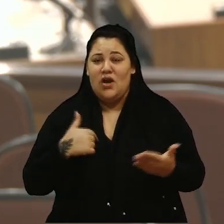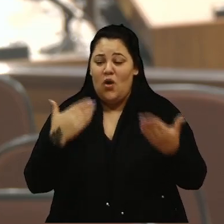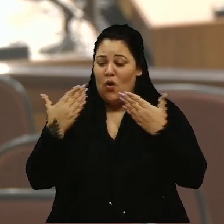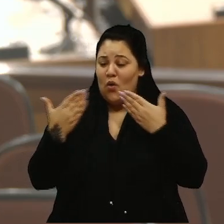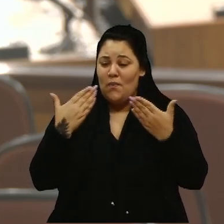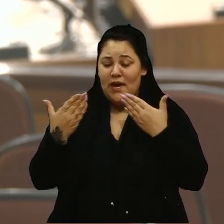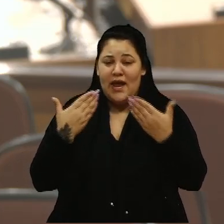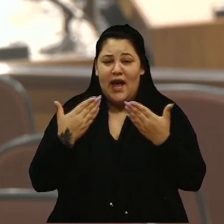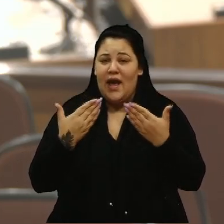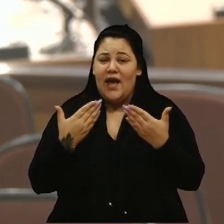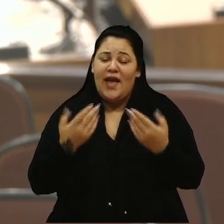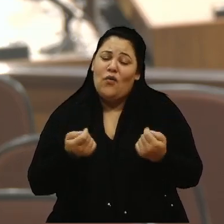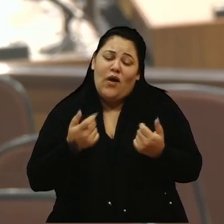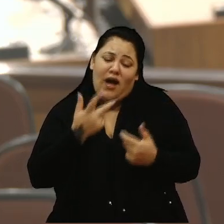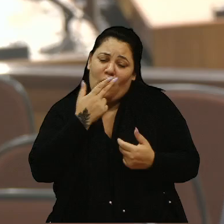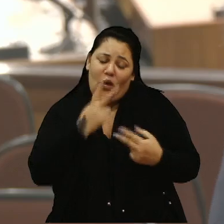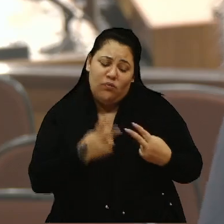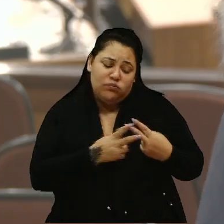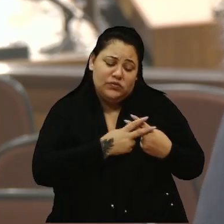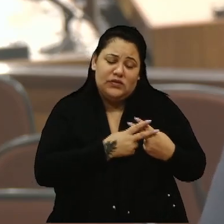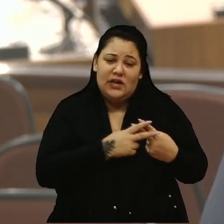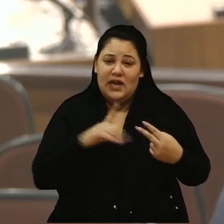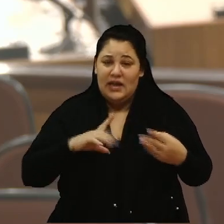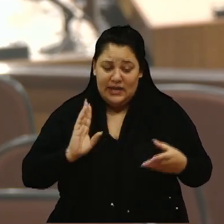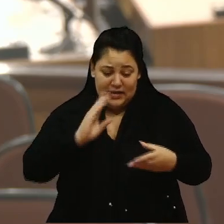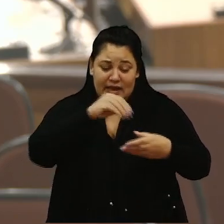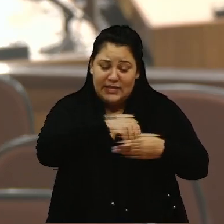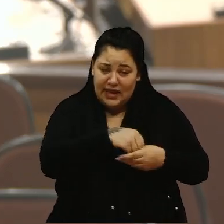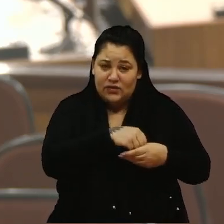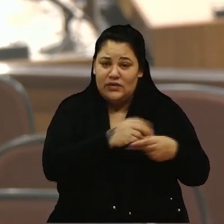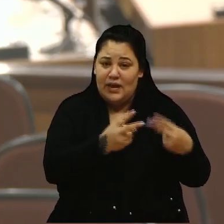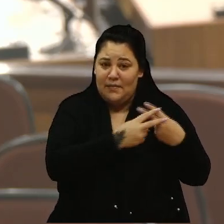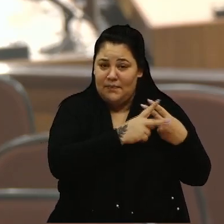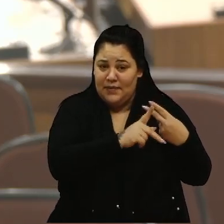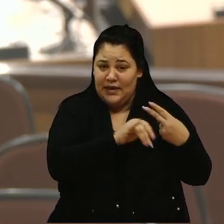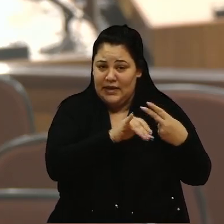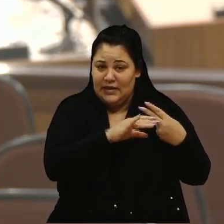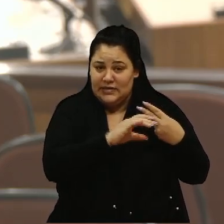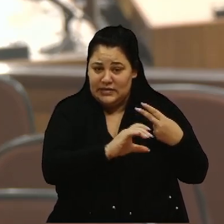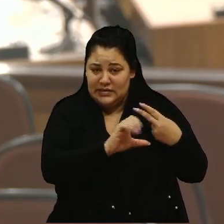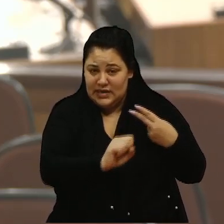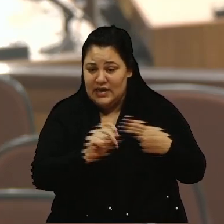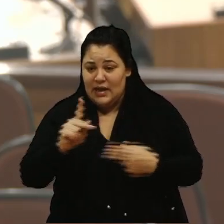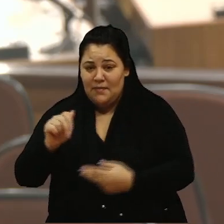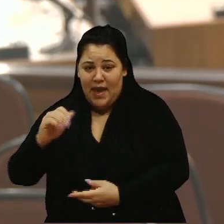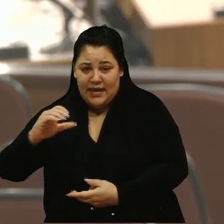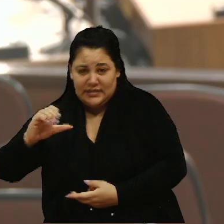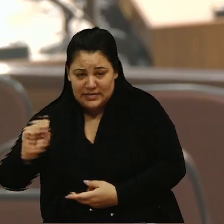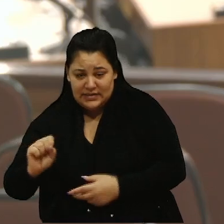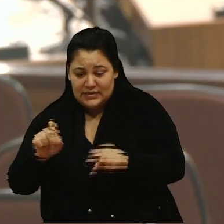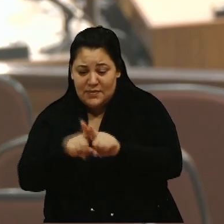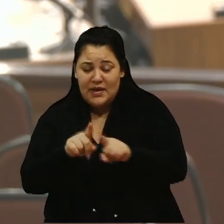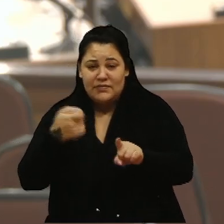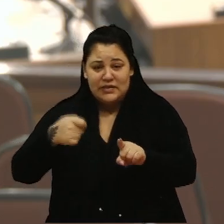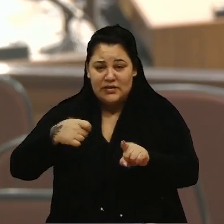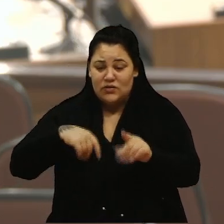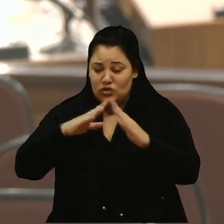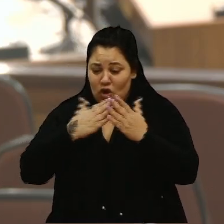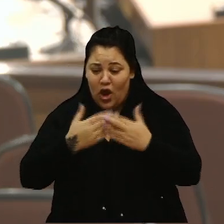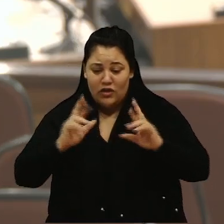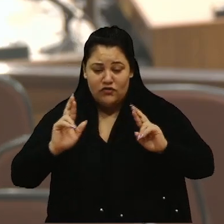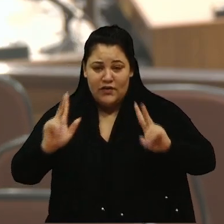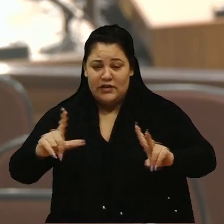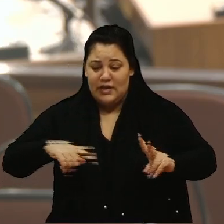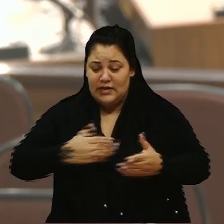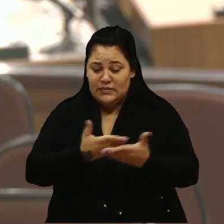os apenados, que eles têm uma escola, tanto na PIX como na PEX. Eles precisam ter uma escola diferenciada, onde eles vão ter espaço para